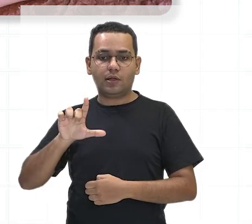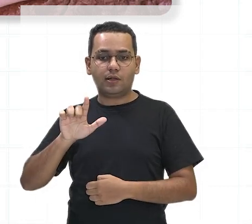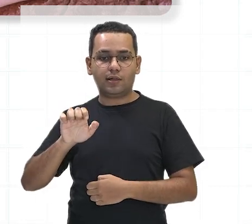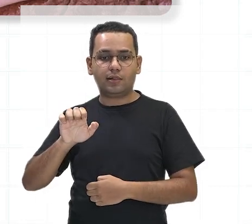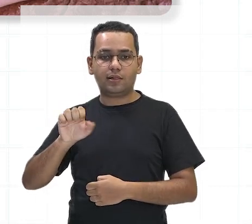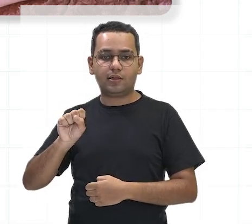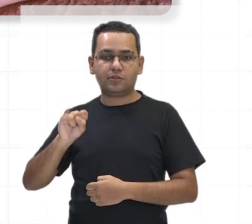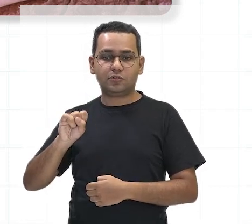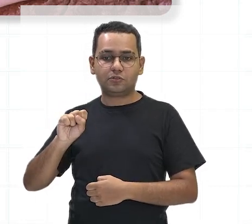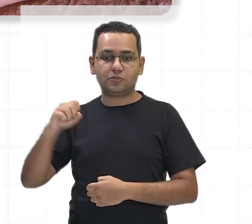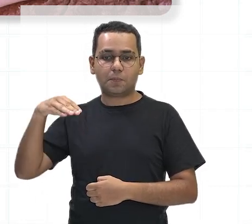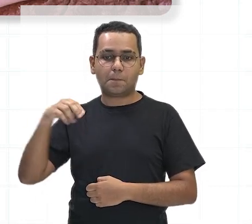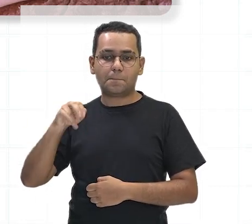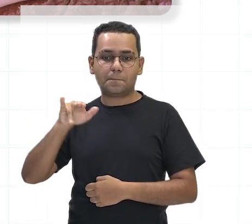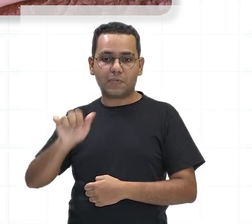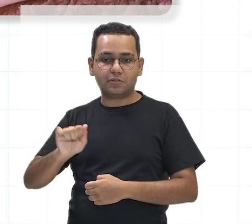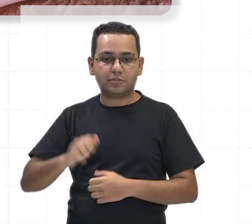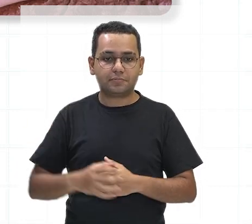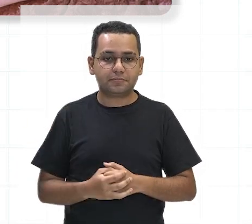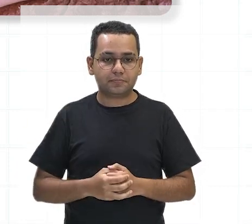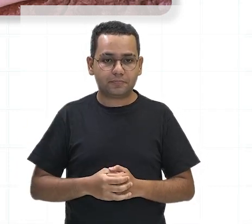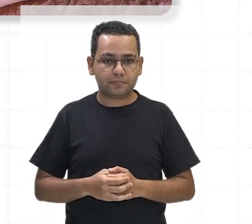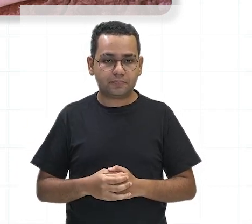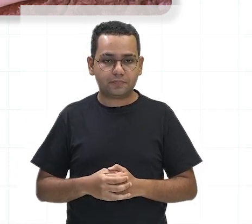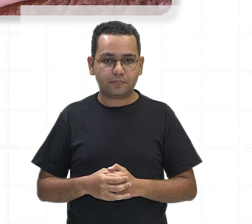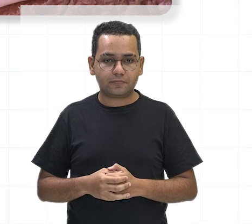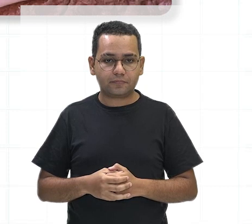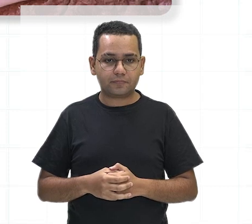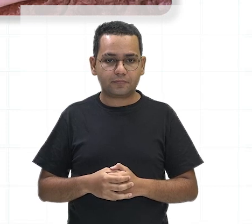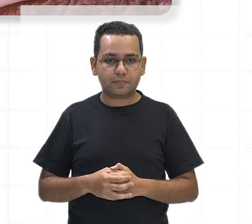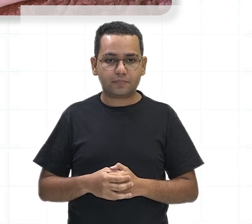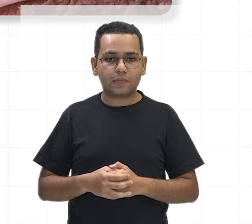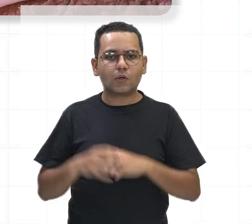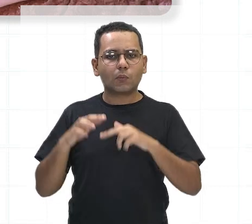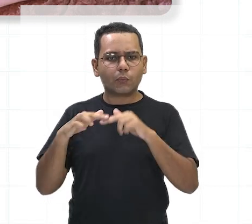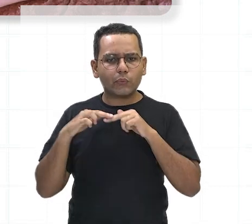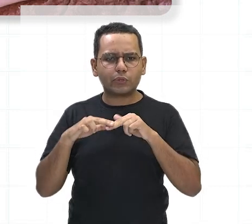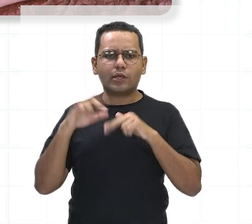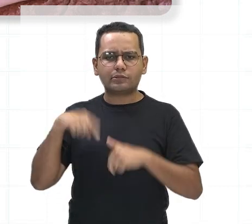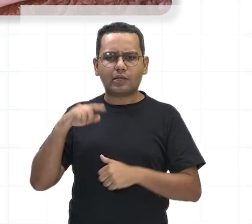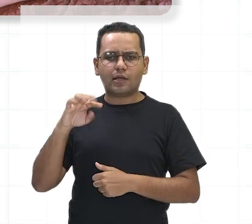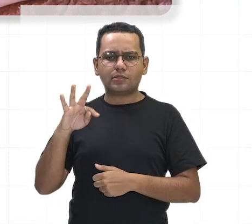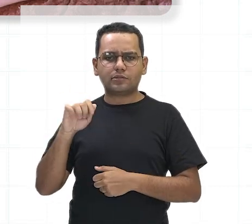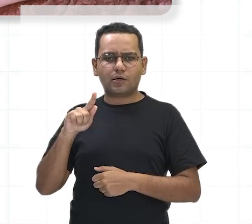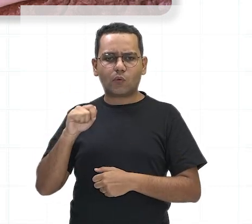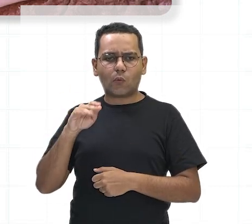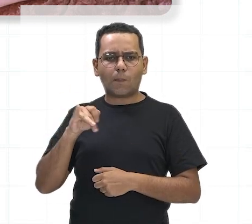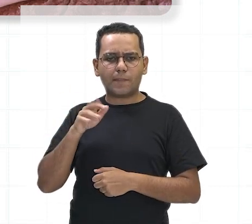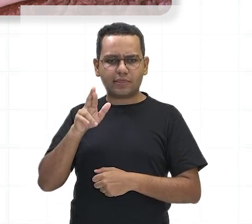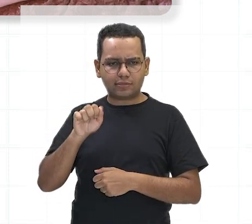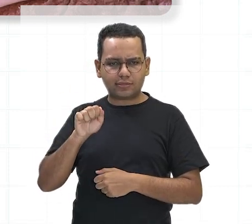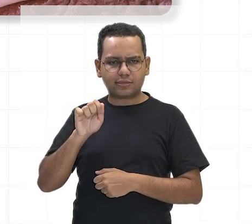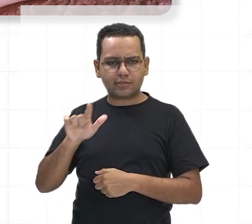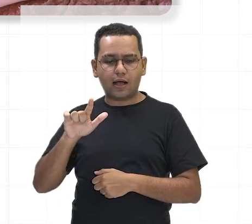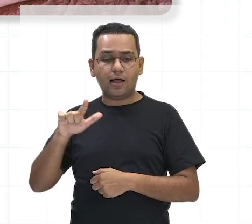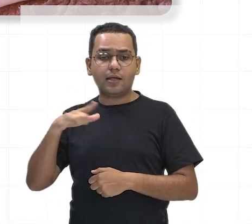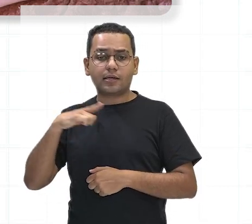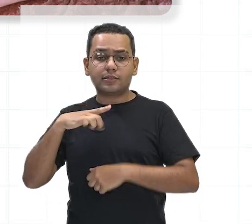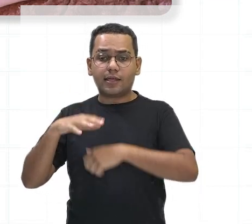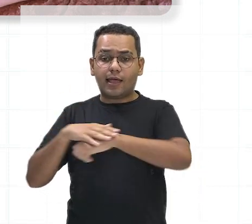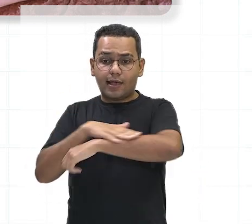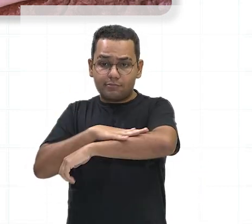Leishmania. E divide-se em leishmaniose tegumentar americana, que ataca a pele e as mucosas, e